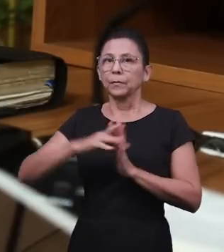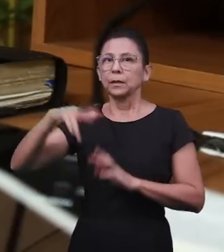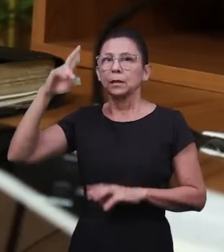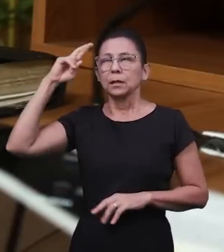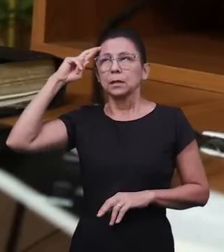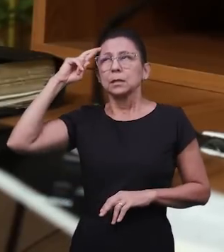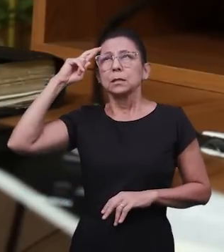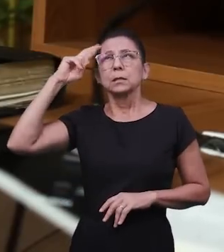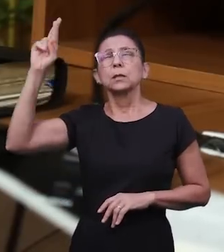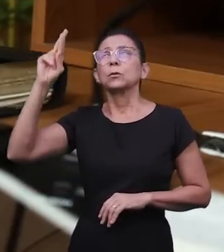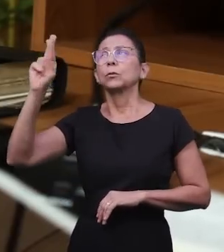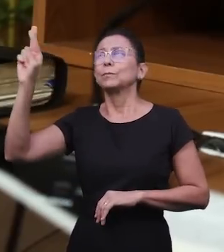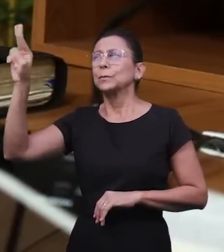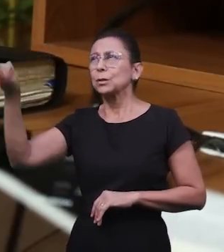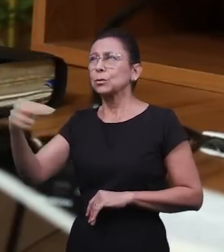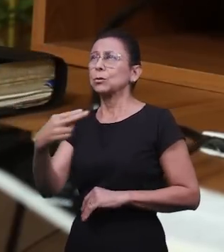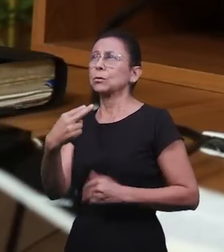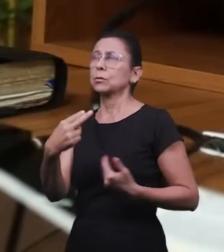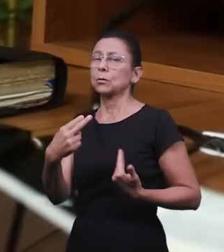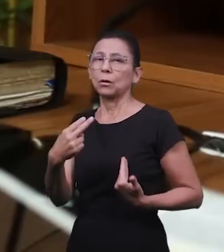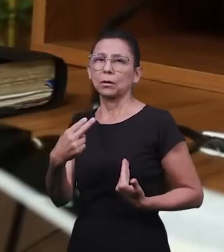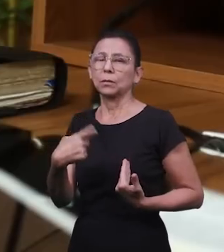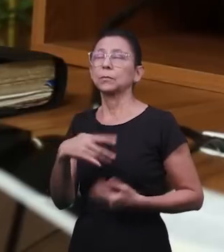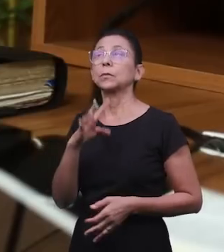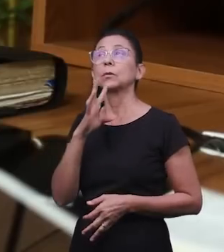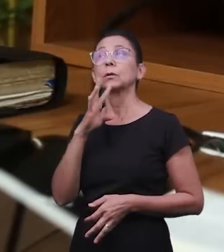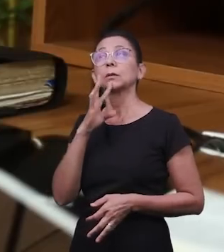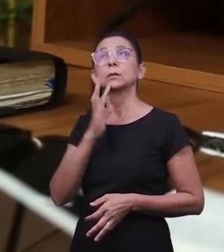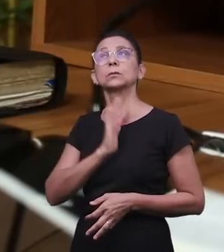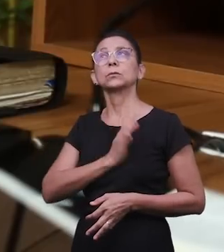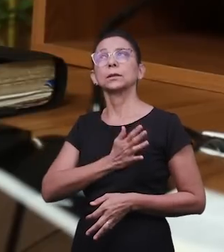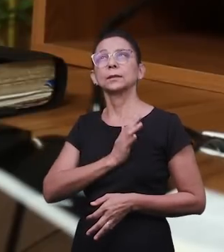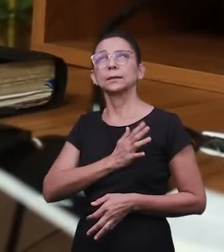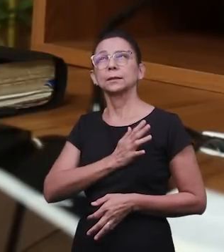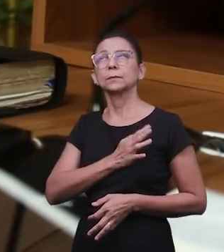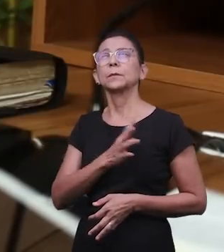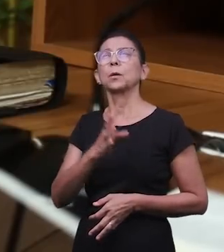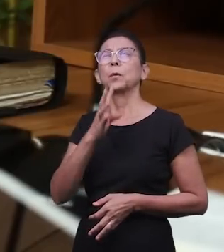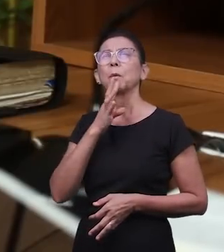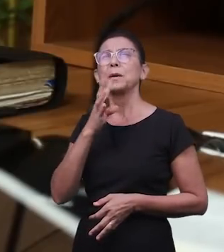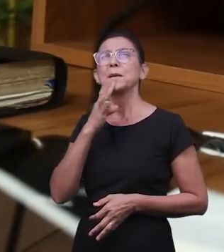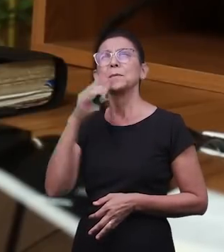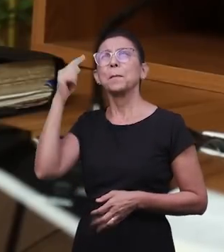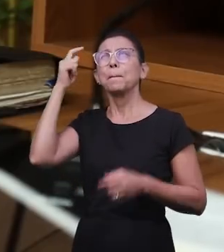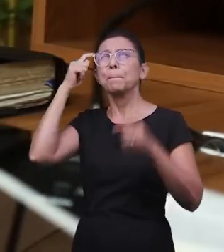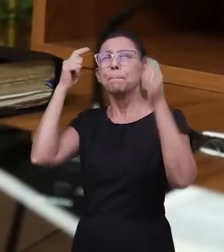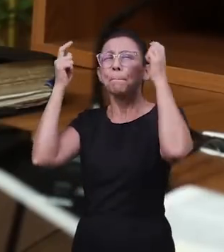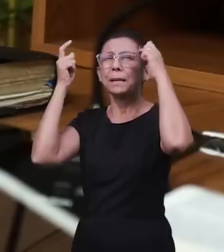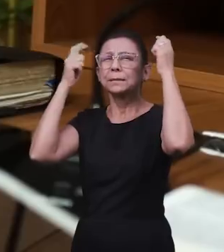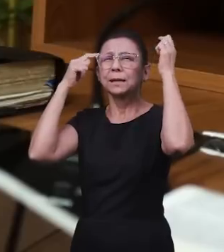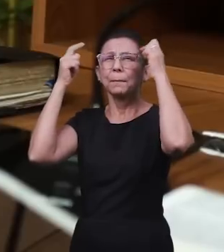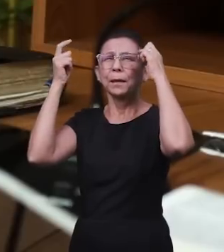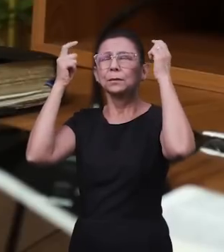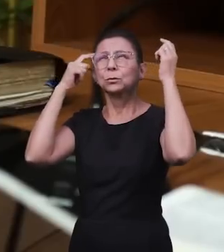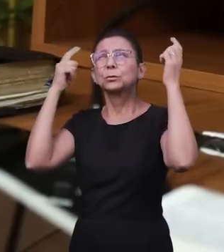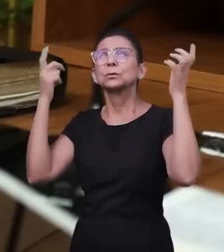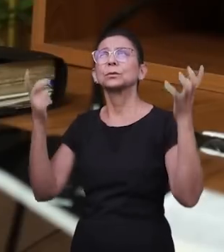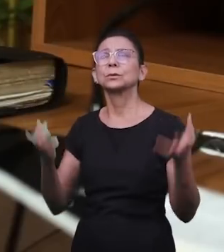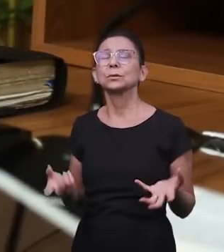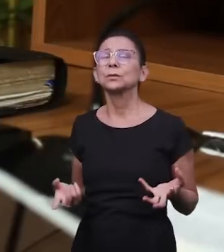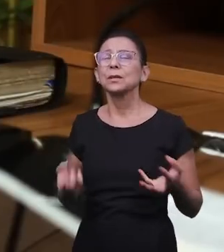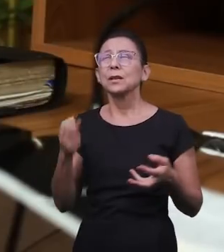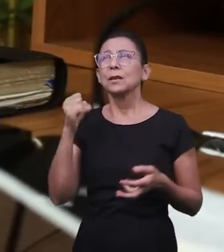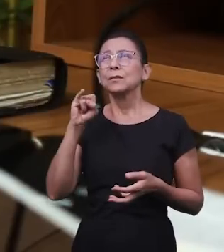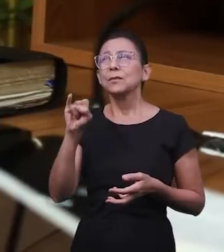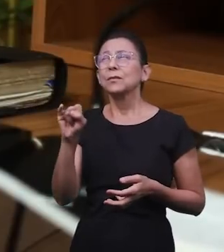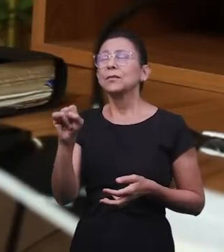Olha só, conhece o meu coração, conhece os meus pensamentos, e vê se há a mim algum caminho mau, né, e guia-me